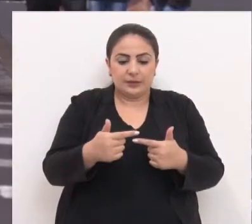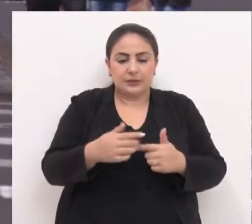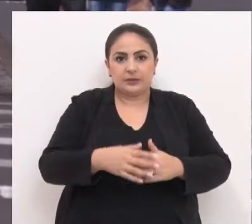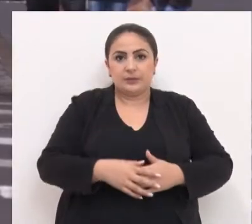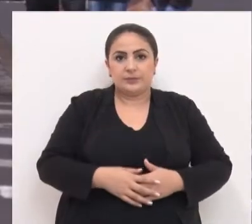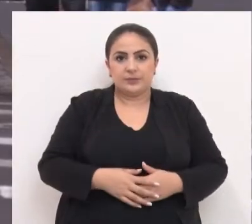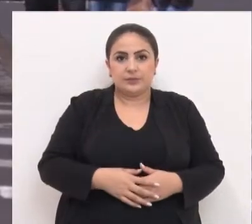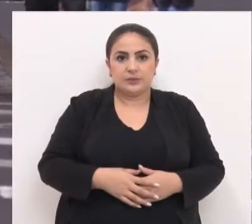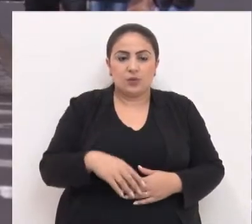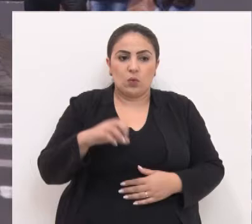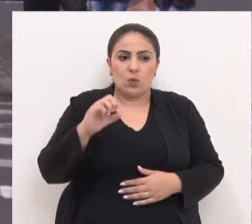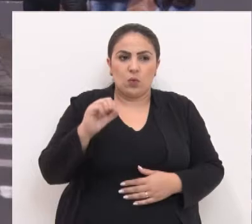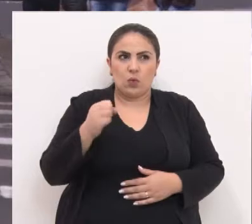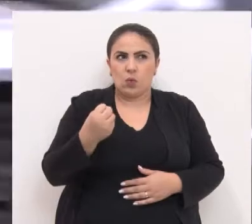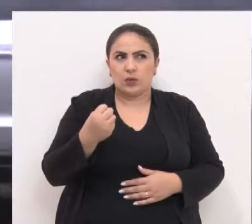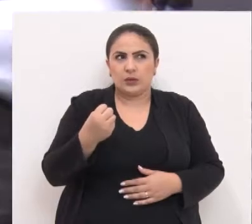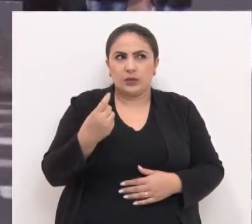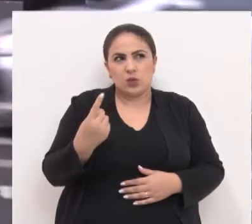em